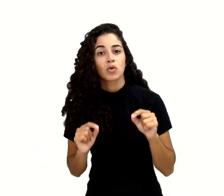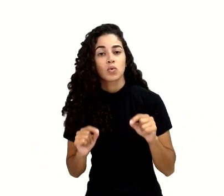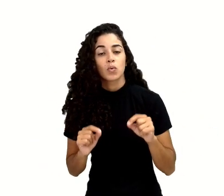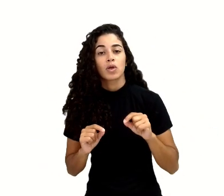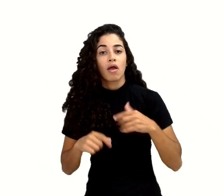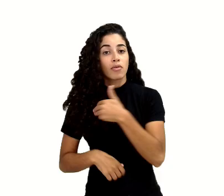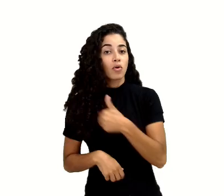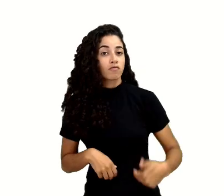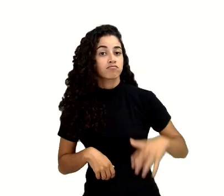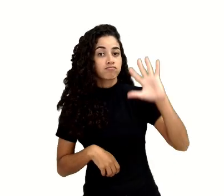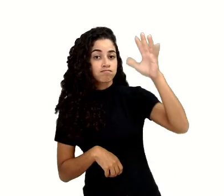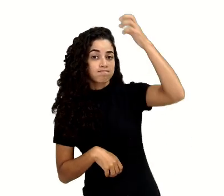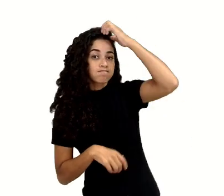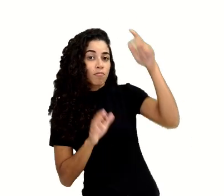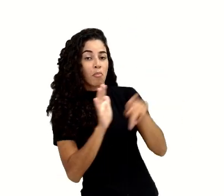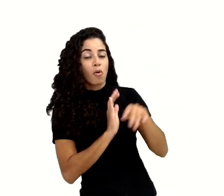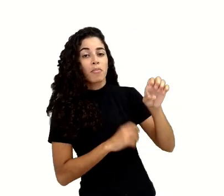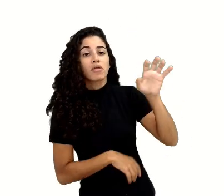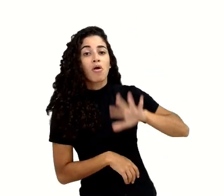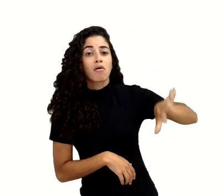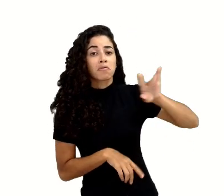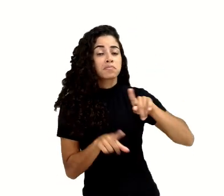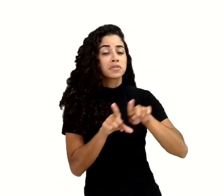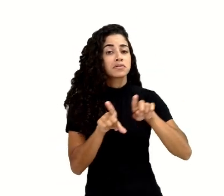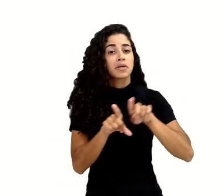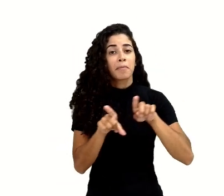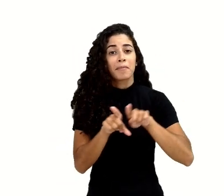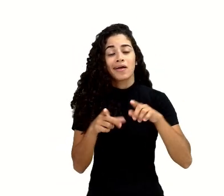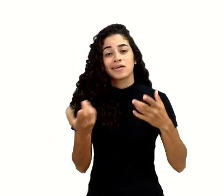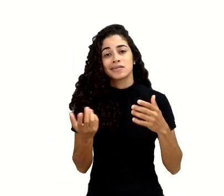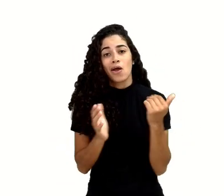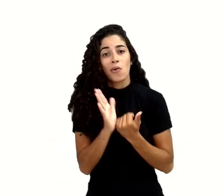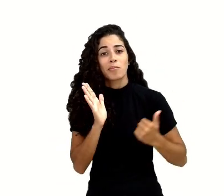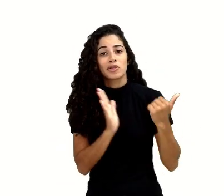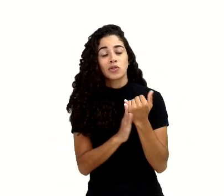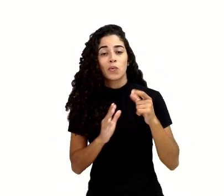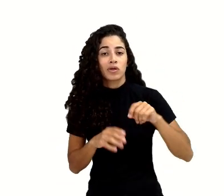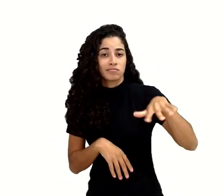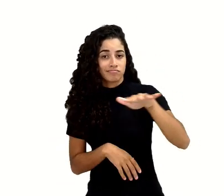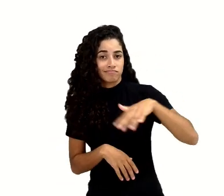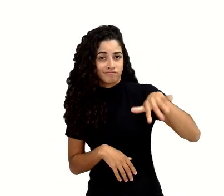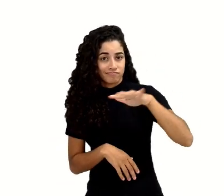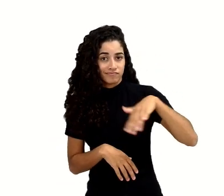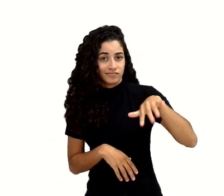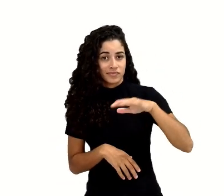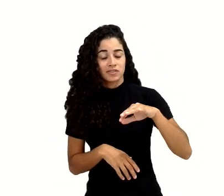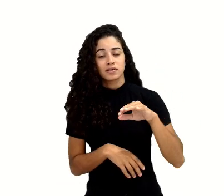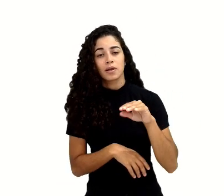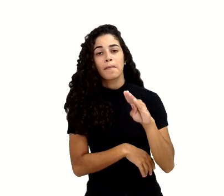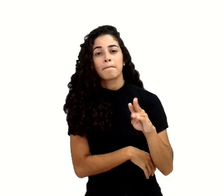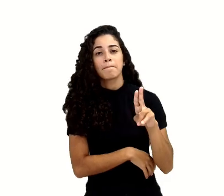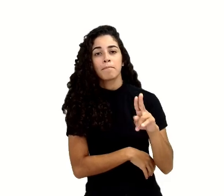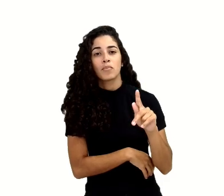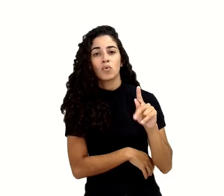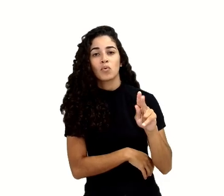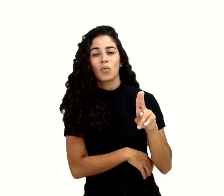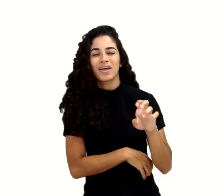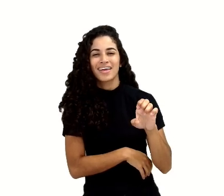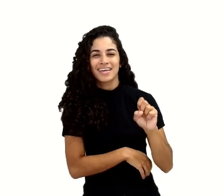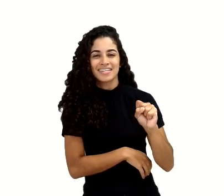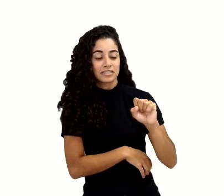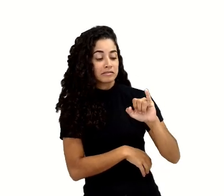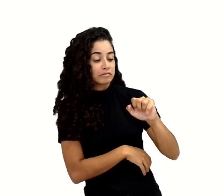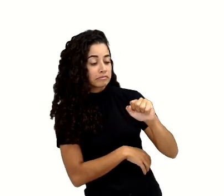europeias e, nesse sentido também, um fortalecimento da classe social que a gente chama de burguesia, e é